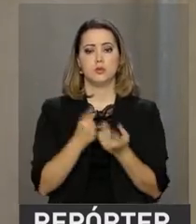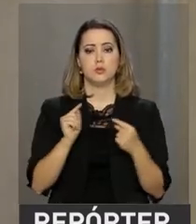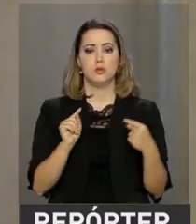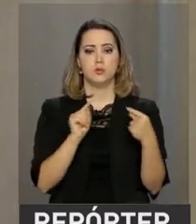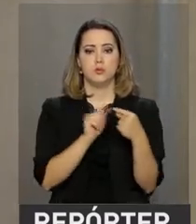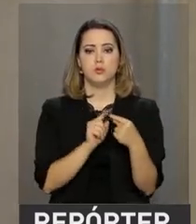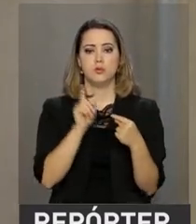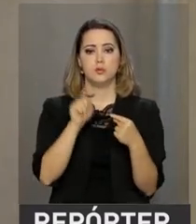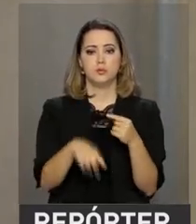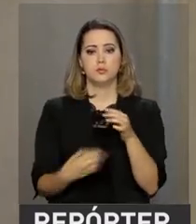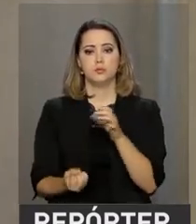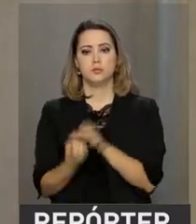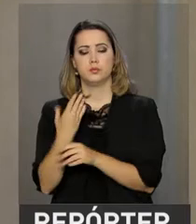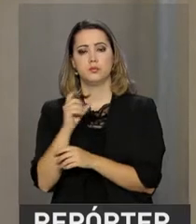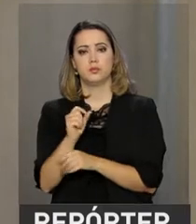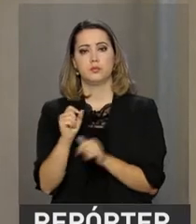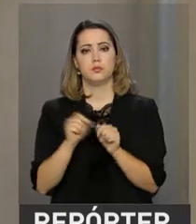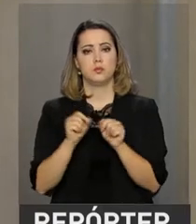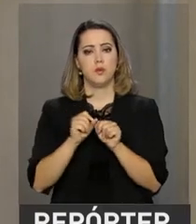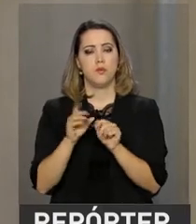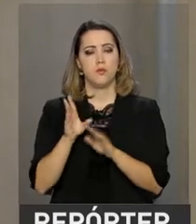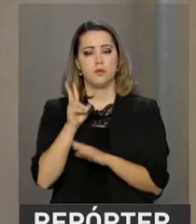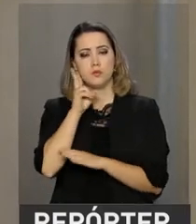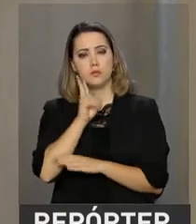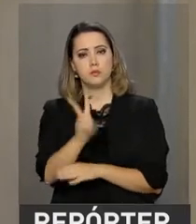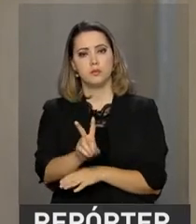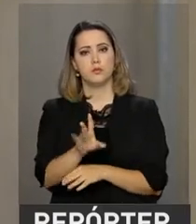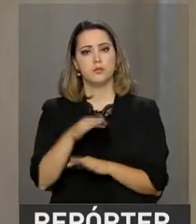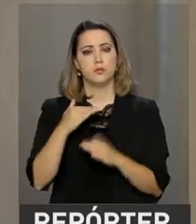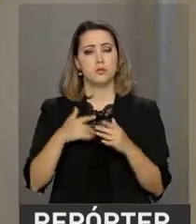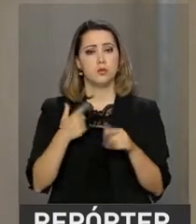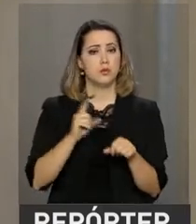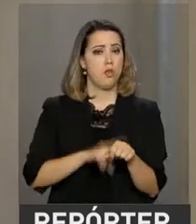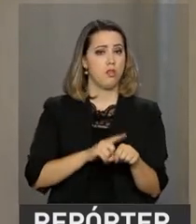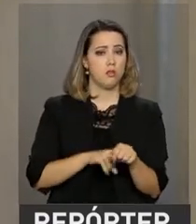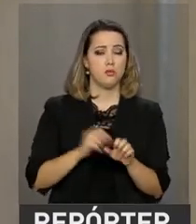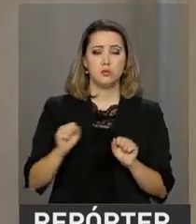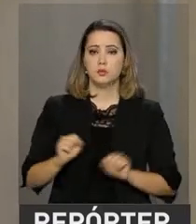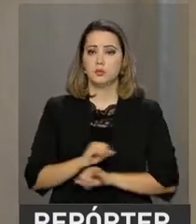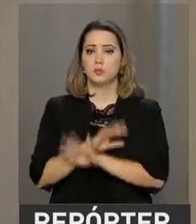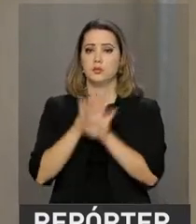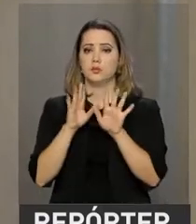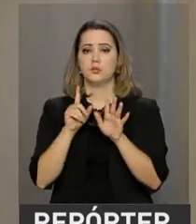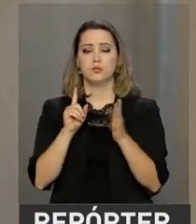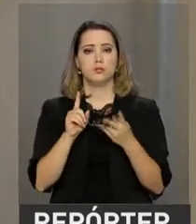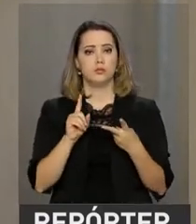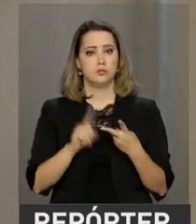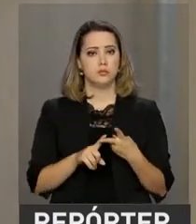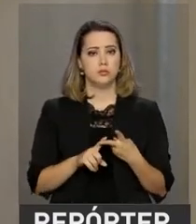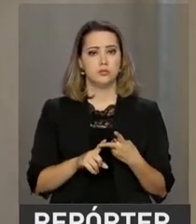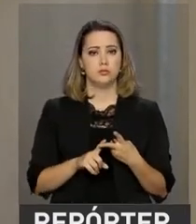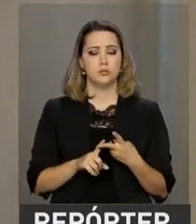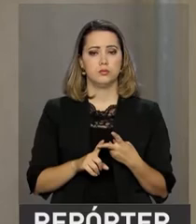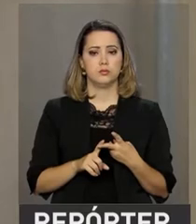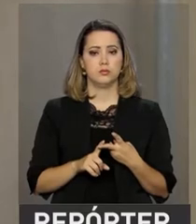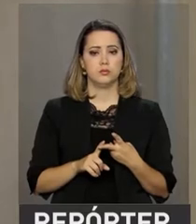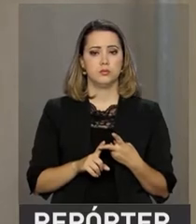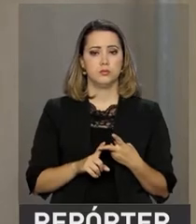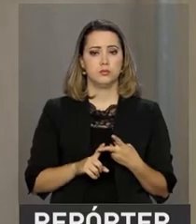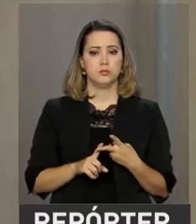objetiva é criar e fazer um acompanhamento, tanto em termos de transparência, quanto em termos